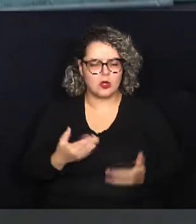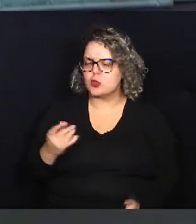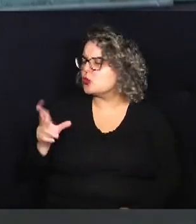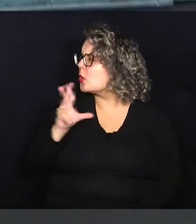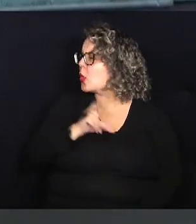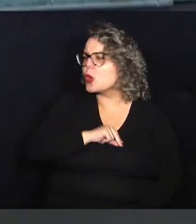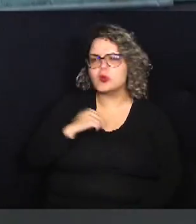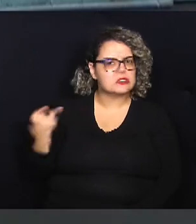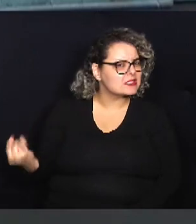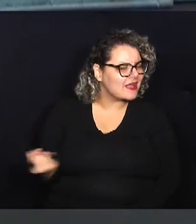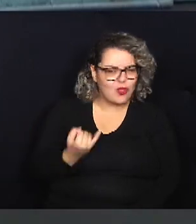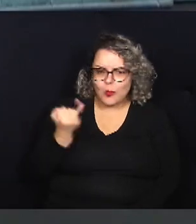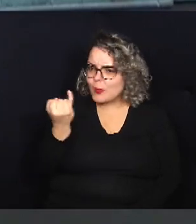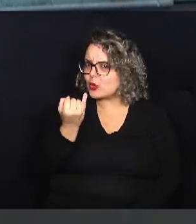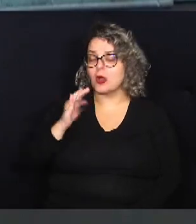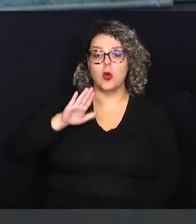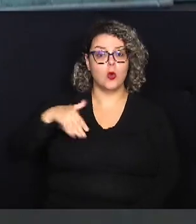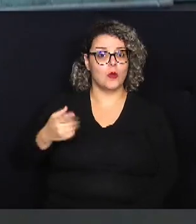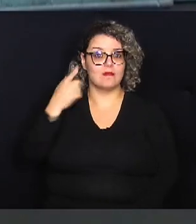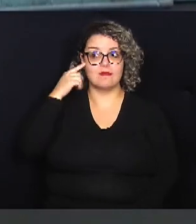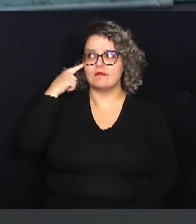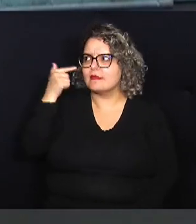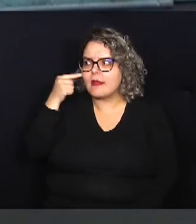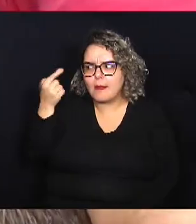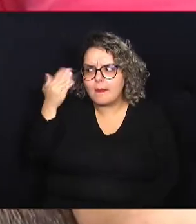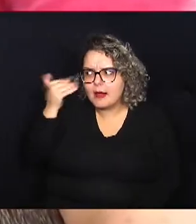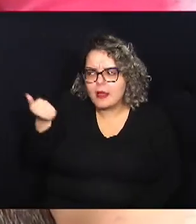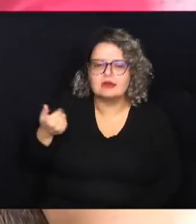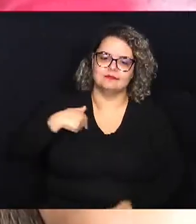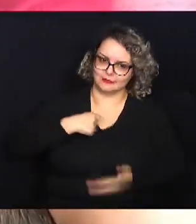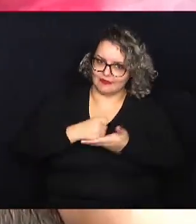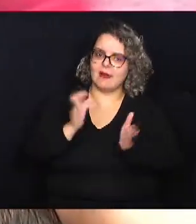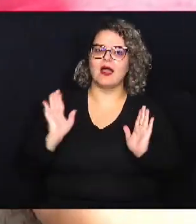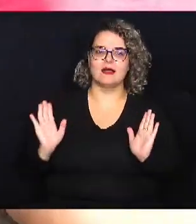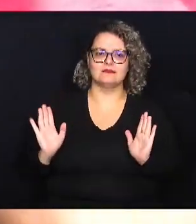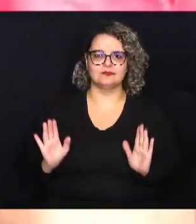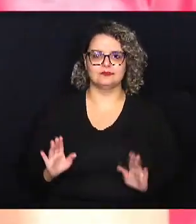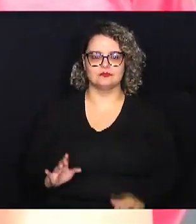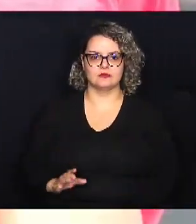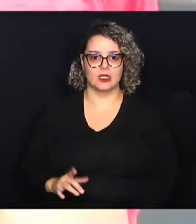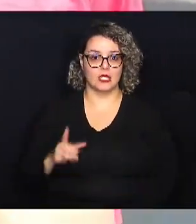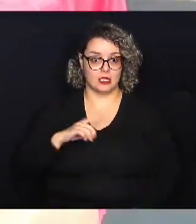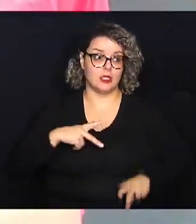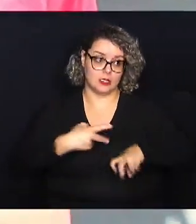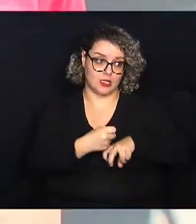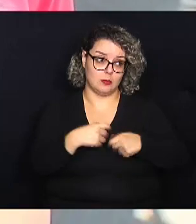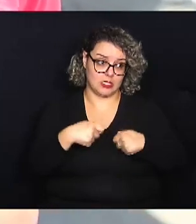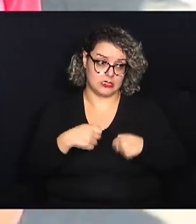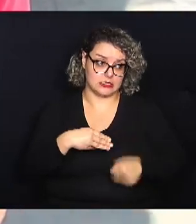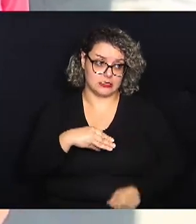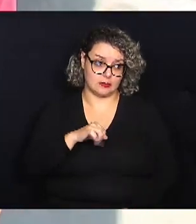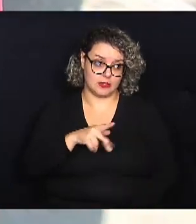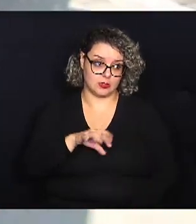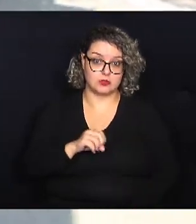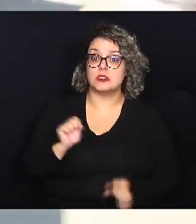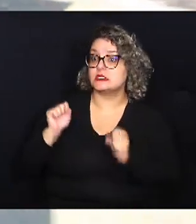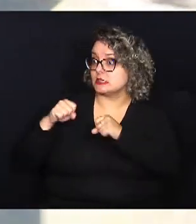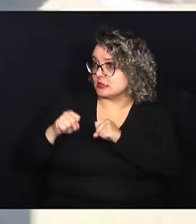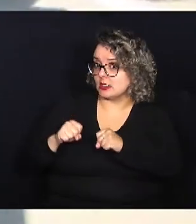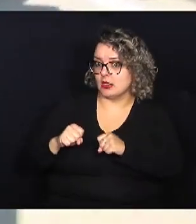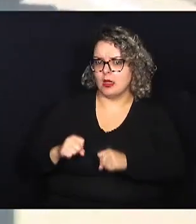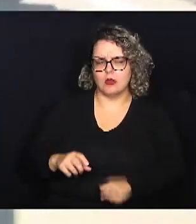nossa, a hora que eu fiquei sabendo, eu falei, vou levar. E tem que microchipar, né? Tem que microchipar. Deus o